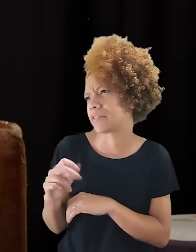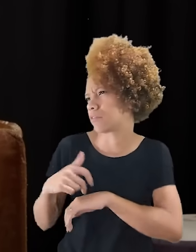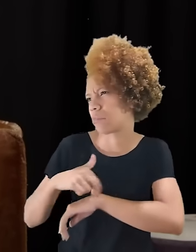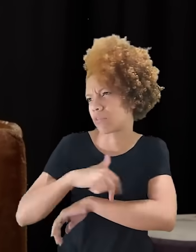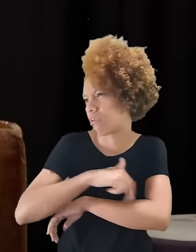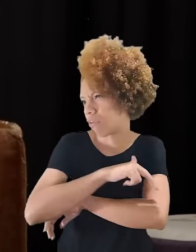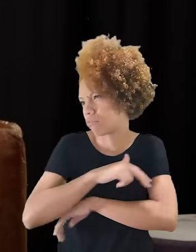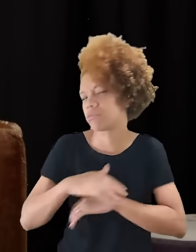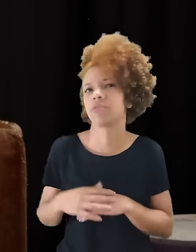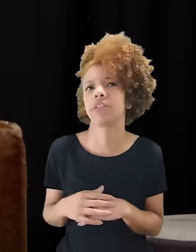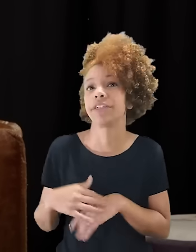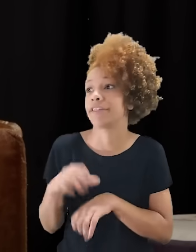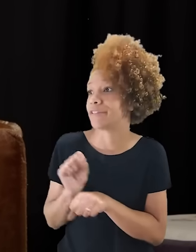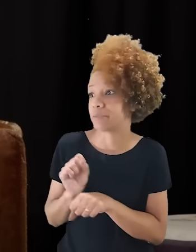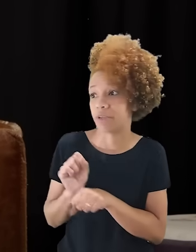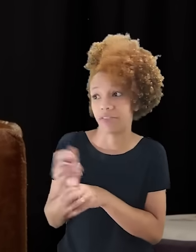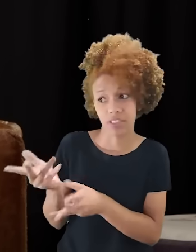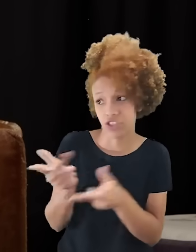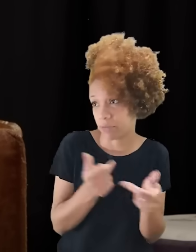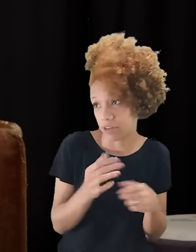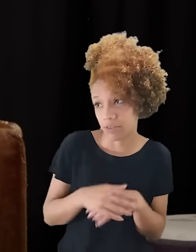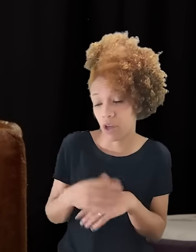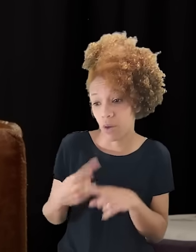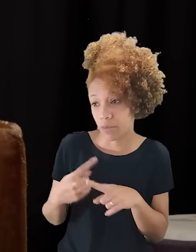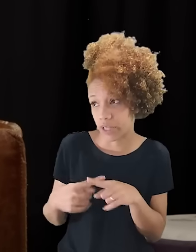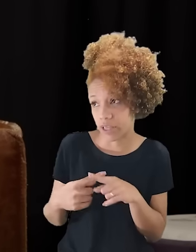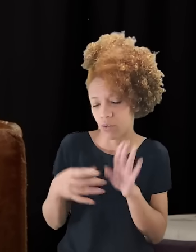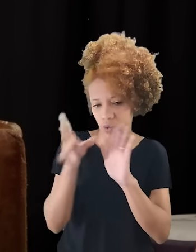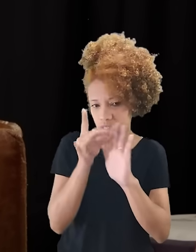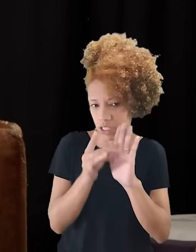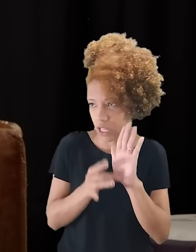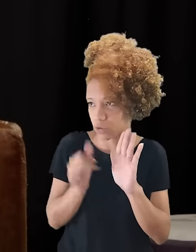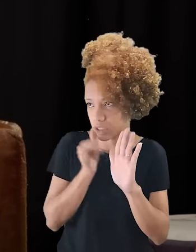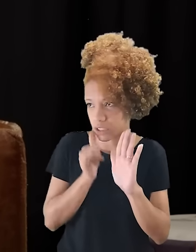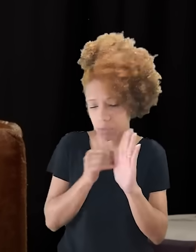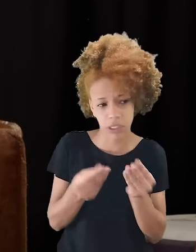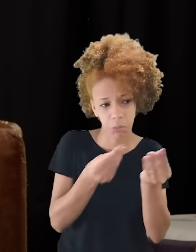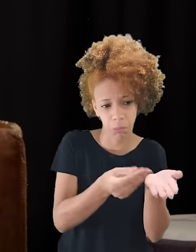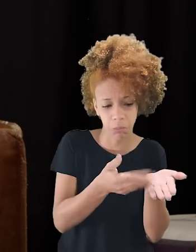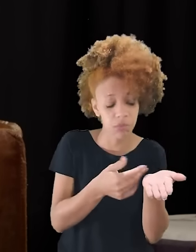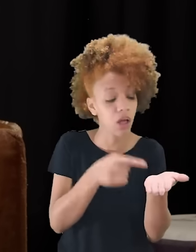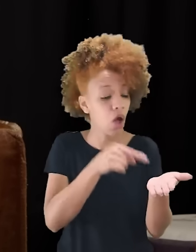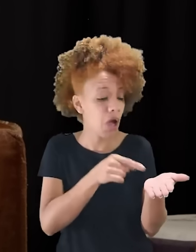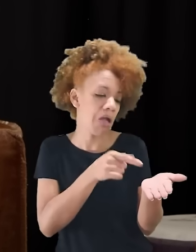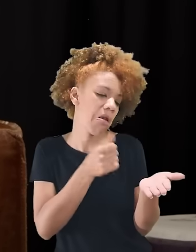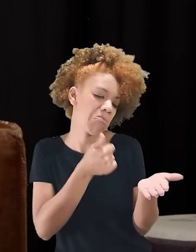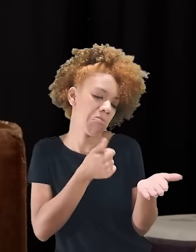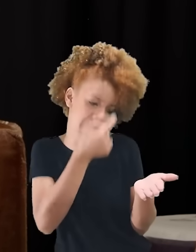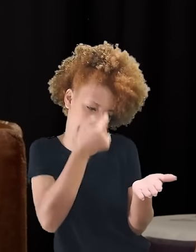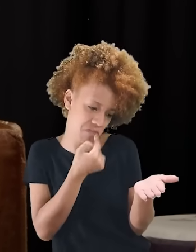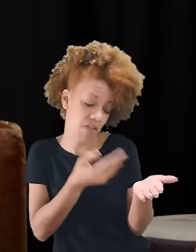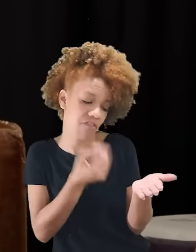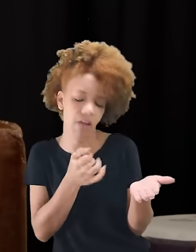15 modelos e esperava ser chamada porque eles mandam o catálogo da das meninas Ah não essa aqui eu acho que